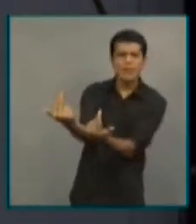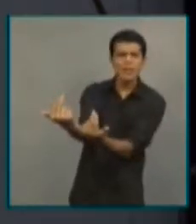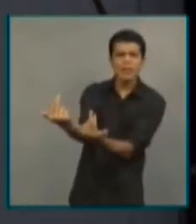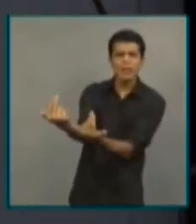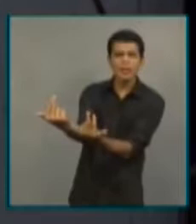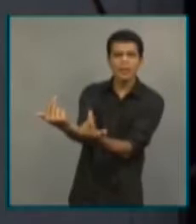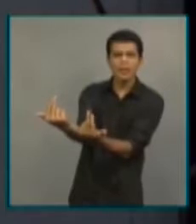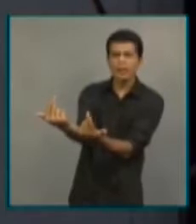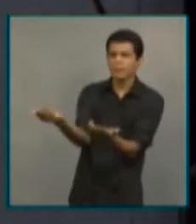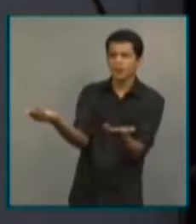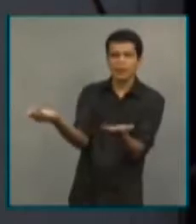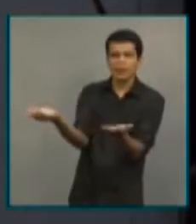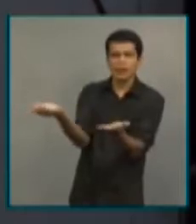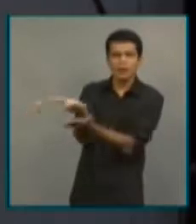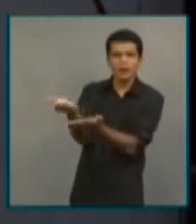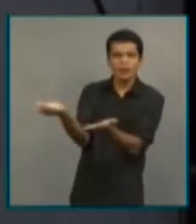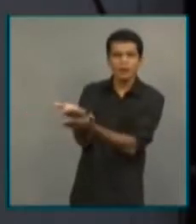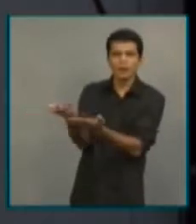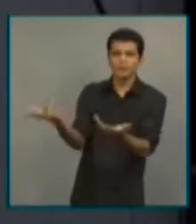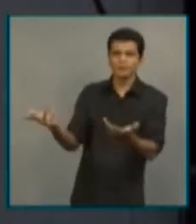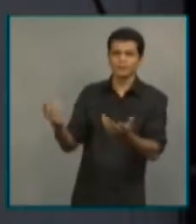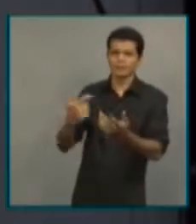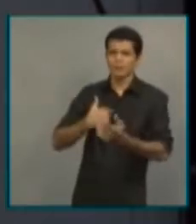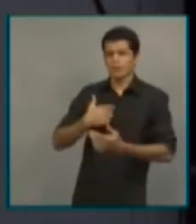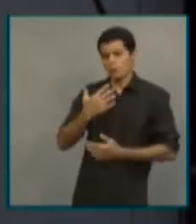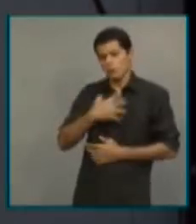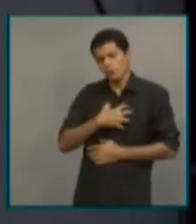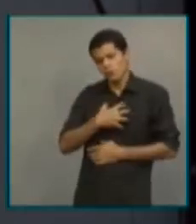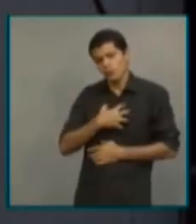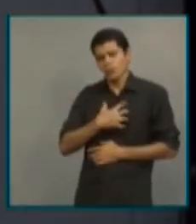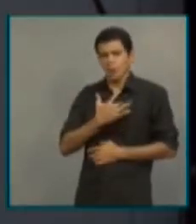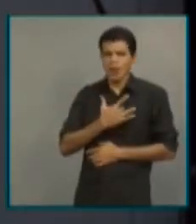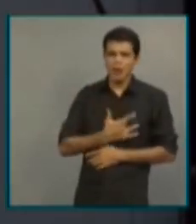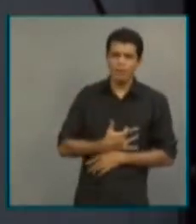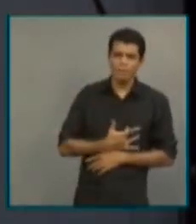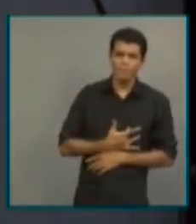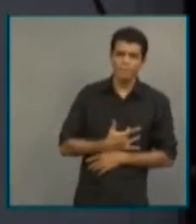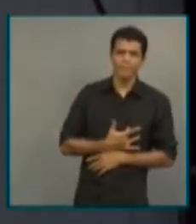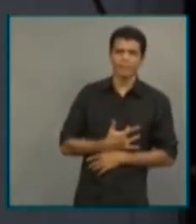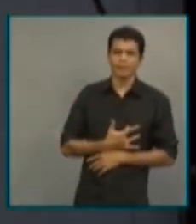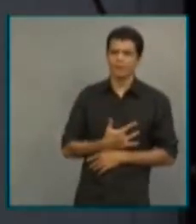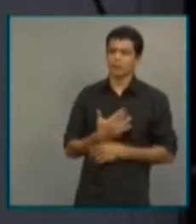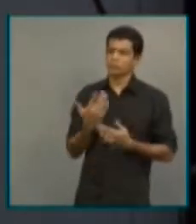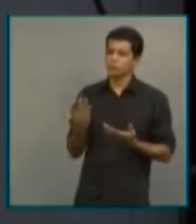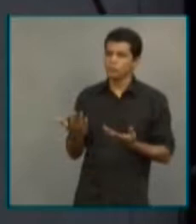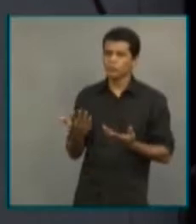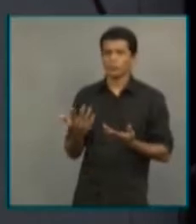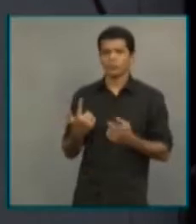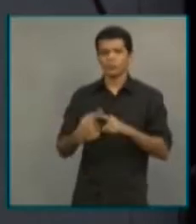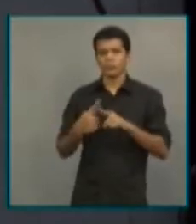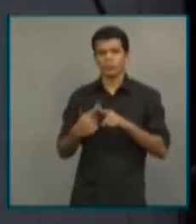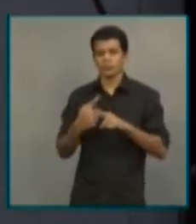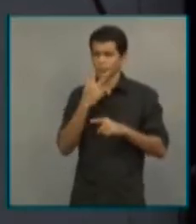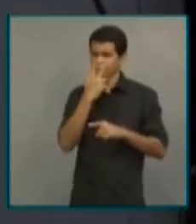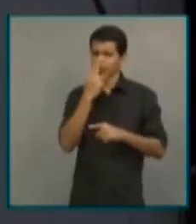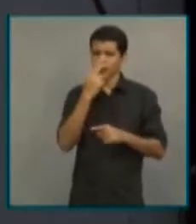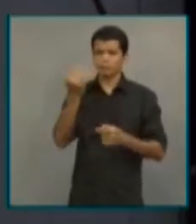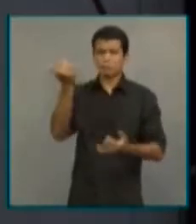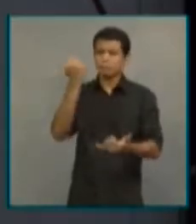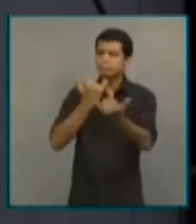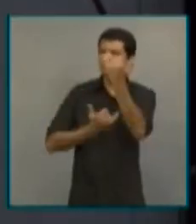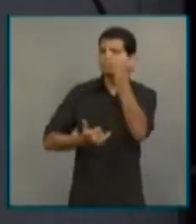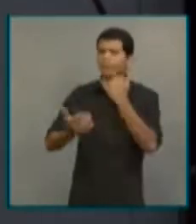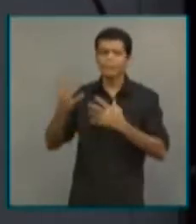com a vice-presidente. Então, eu lamento que a advocacia só esteja escutando promessa. E